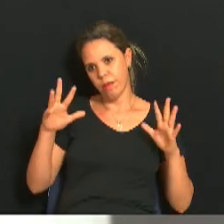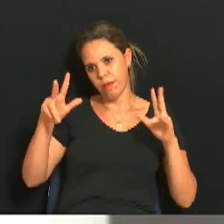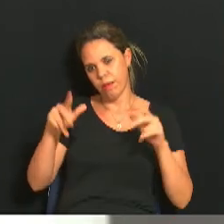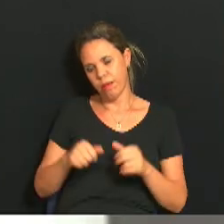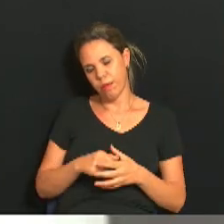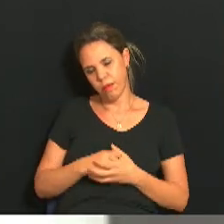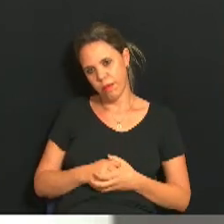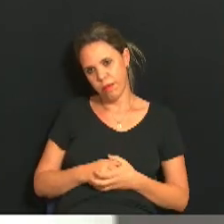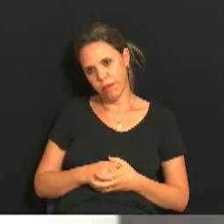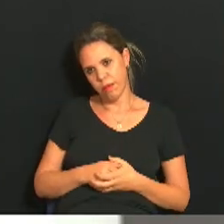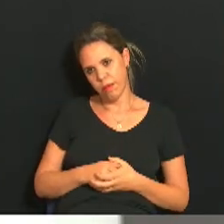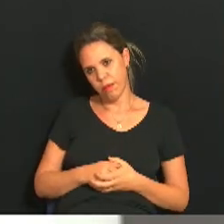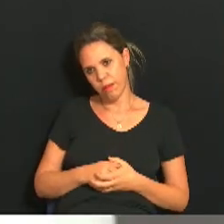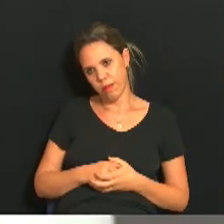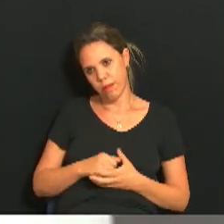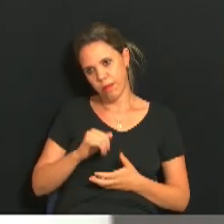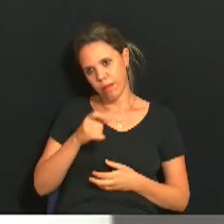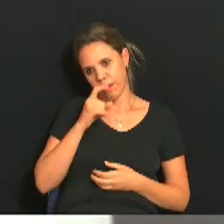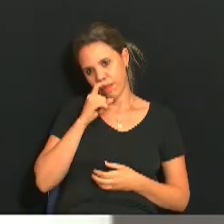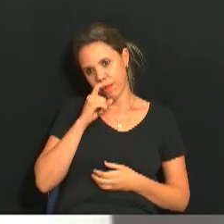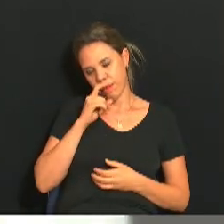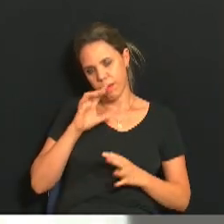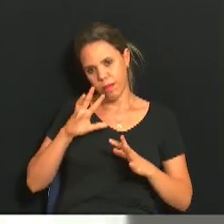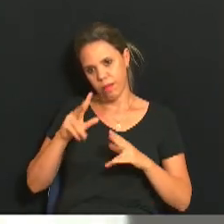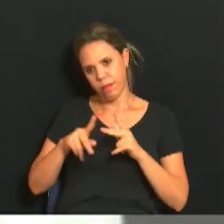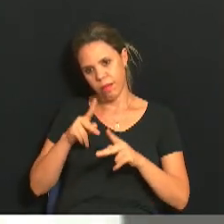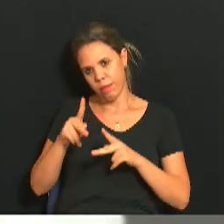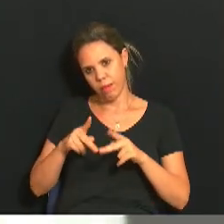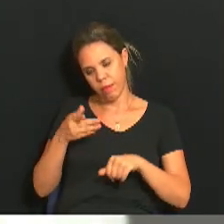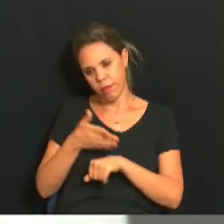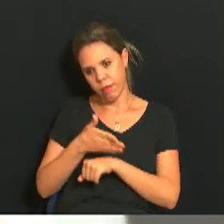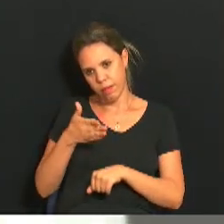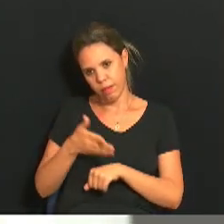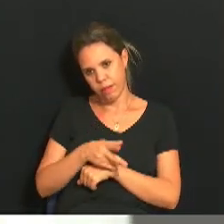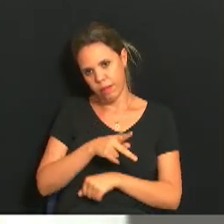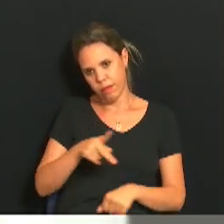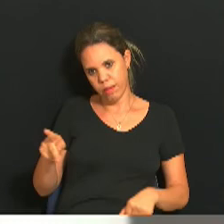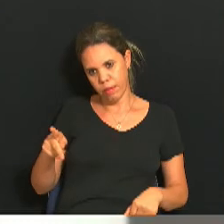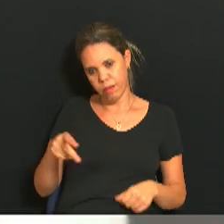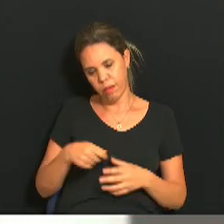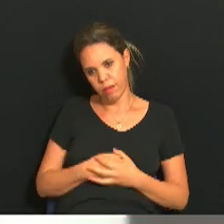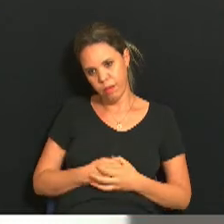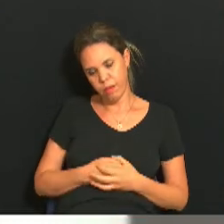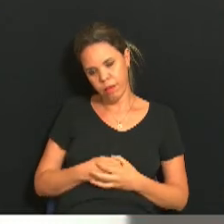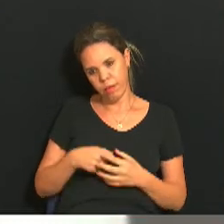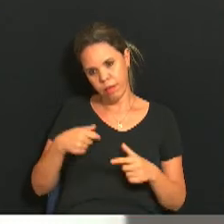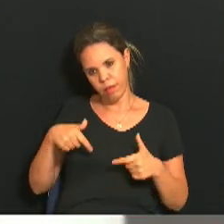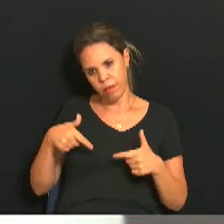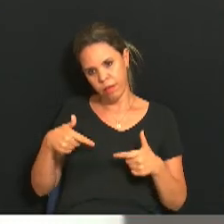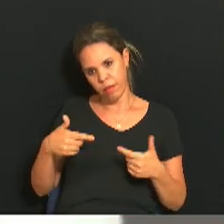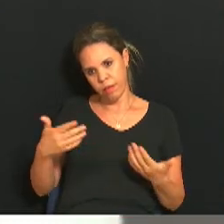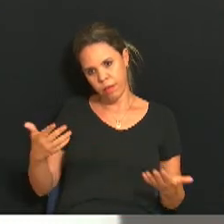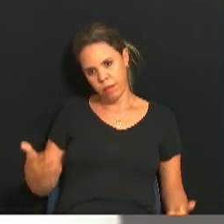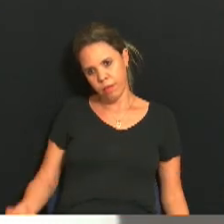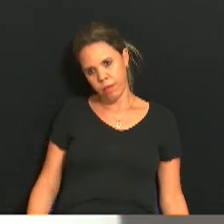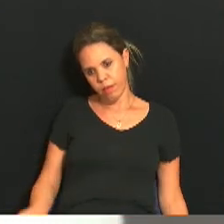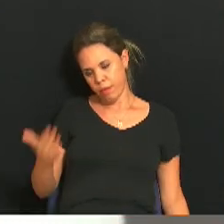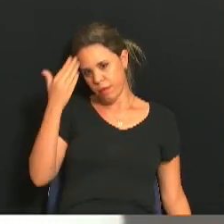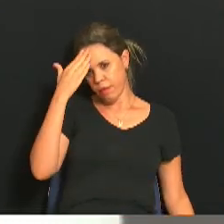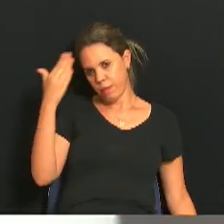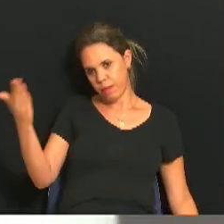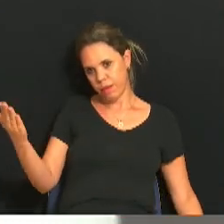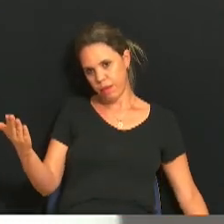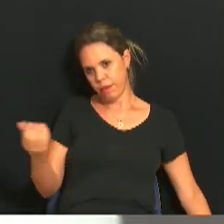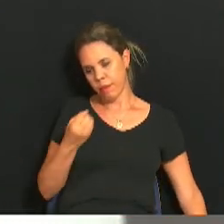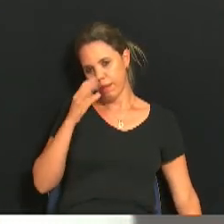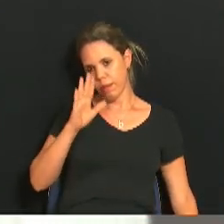Alexandra Parabéns Jorge naid nosso Vereador Presidente dessa comissão pelos trabalhos desta tarde muito obrigada